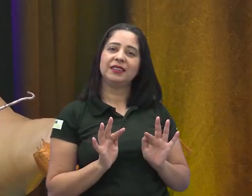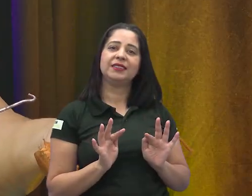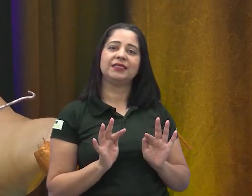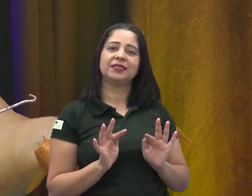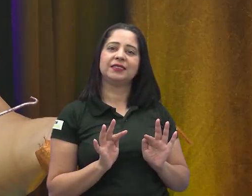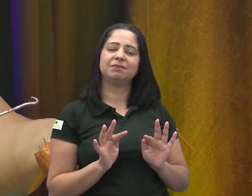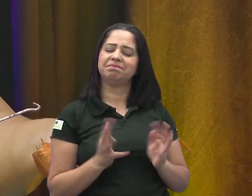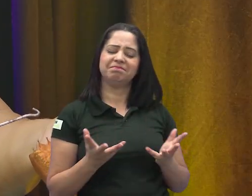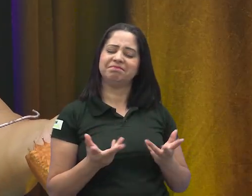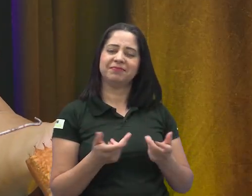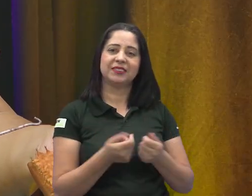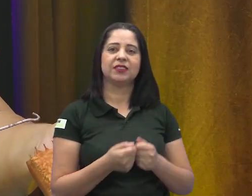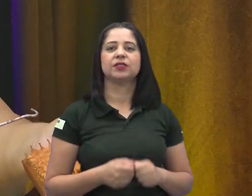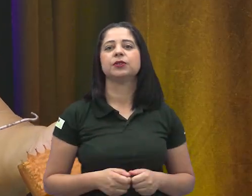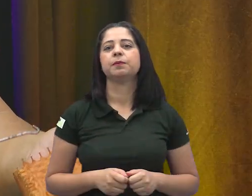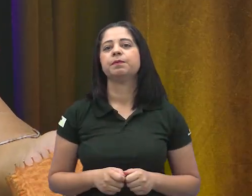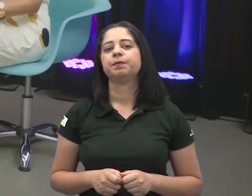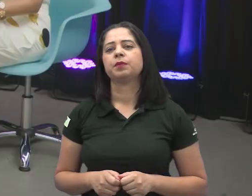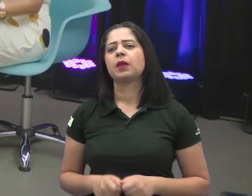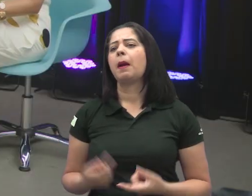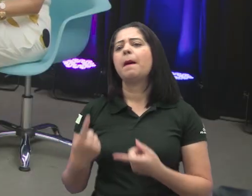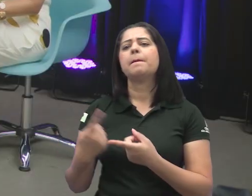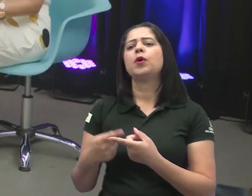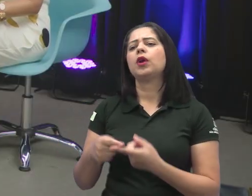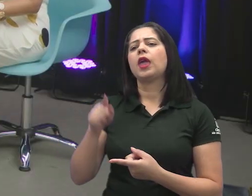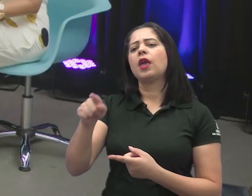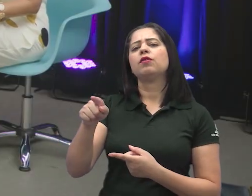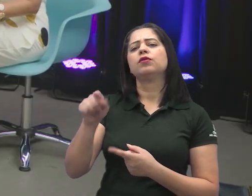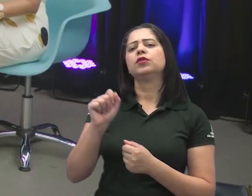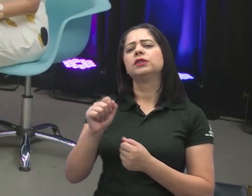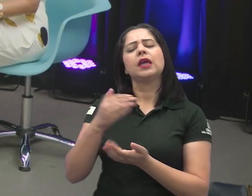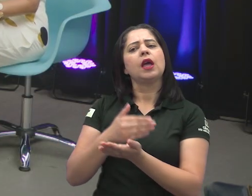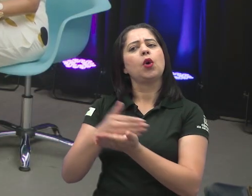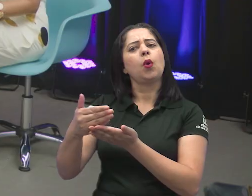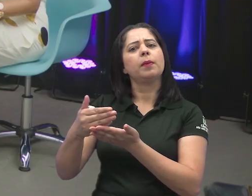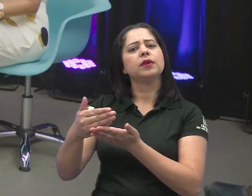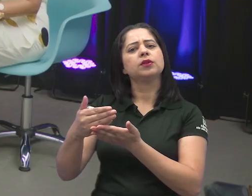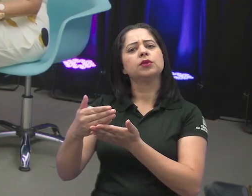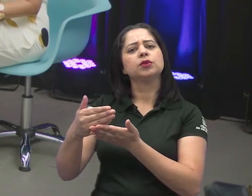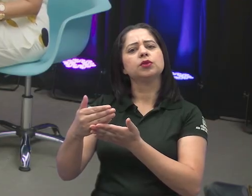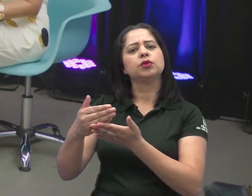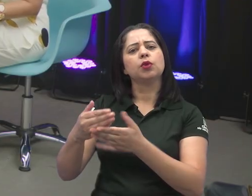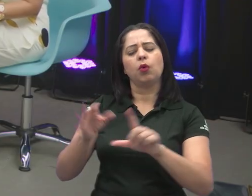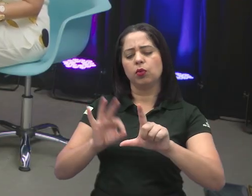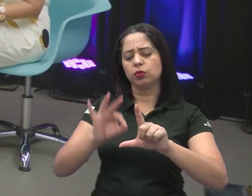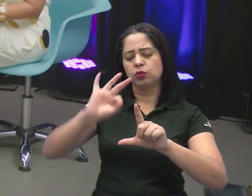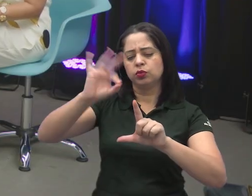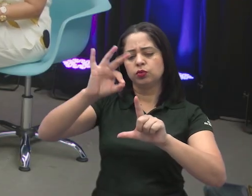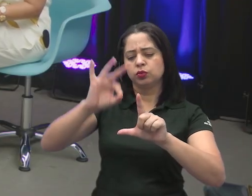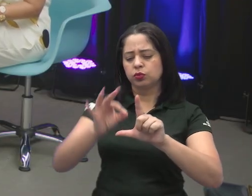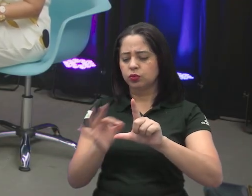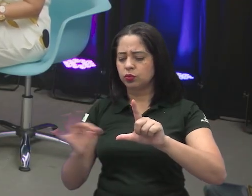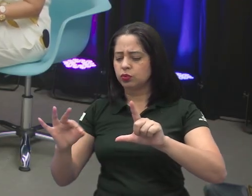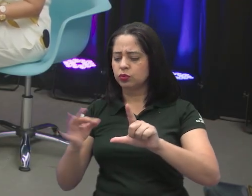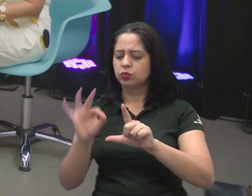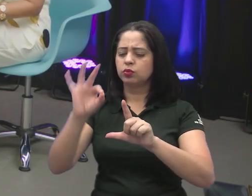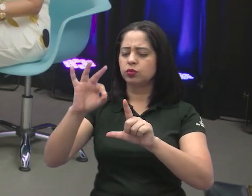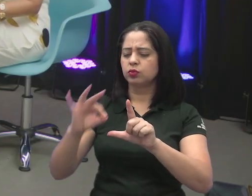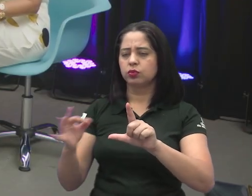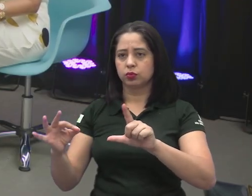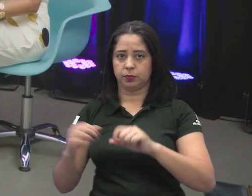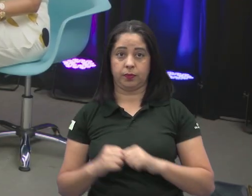assim, enorme. Mirna, o que te inspirou a trabalhar com tear de prego? Você começou com tear ou foi primeiro a